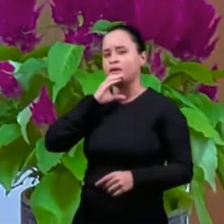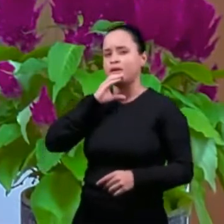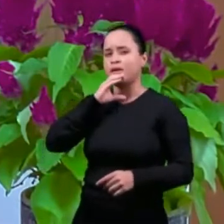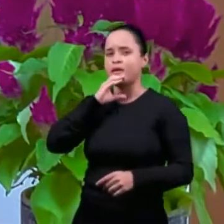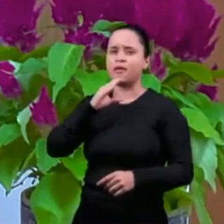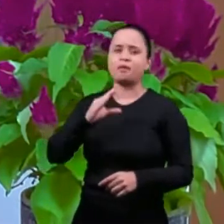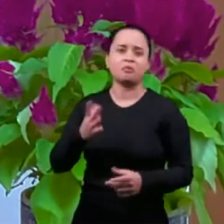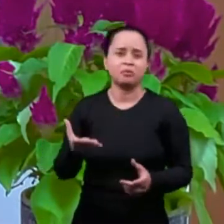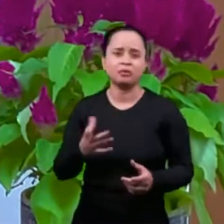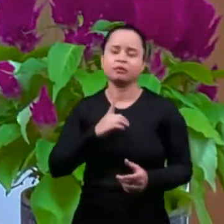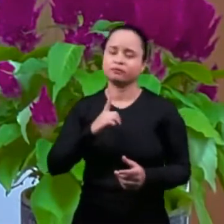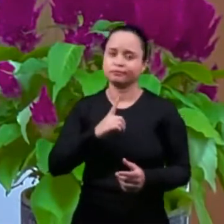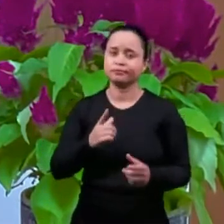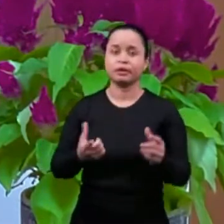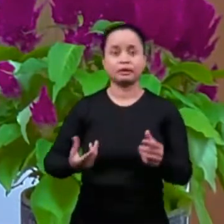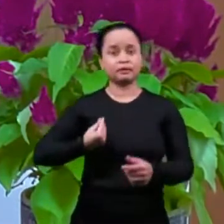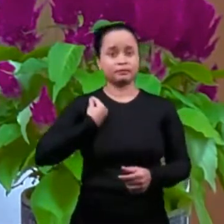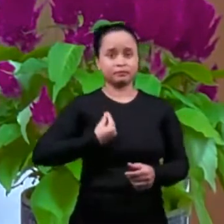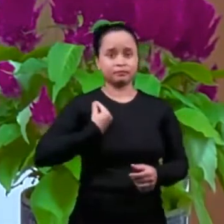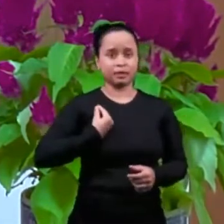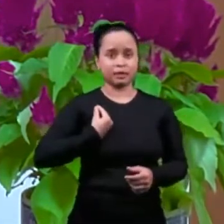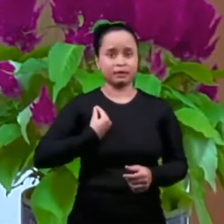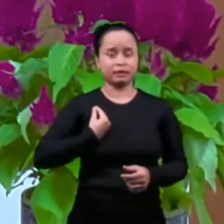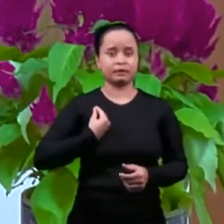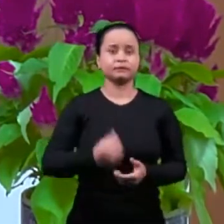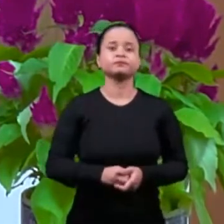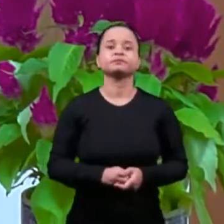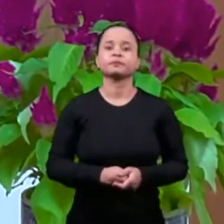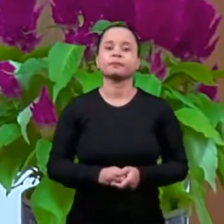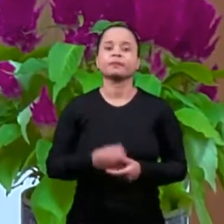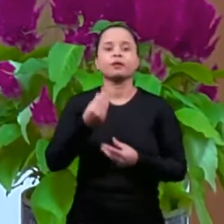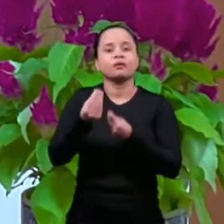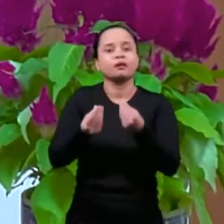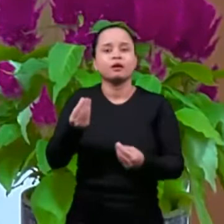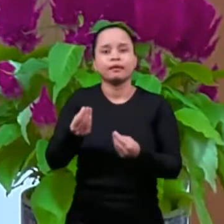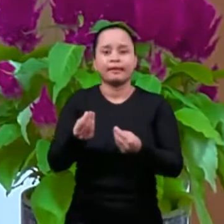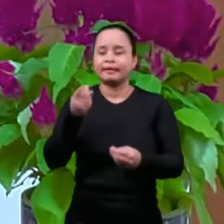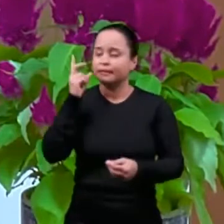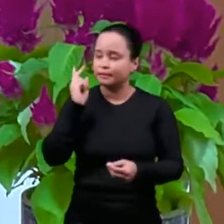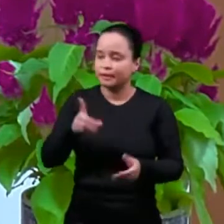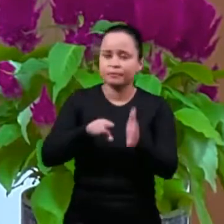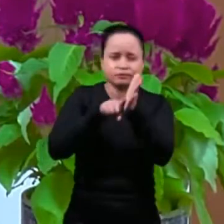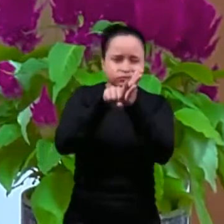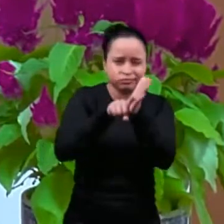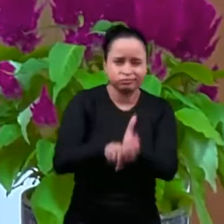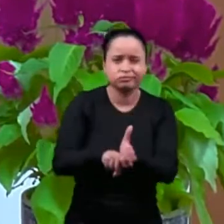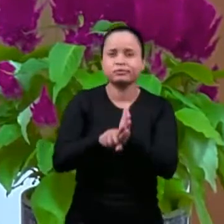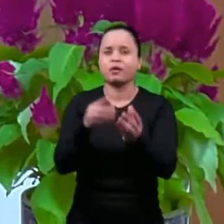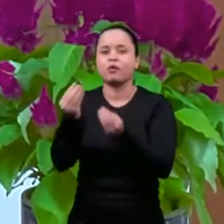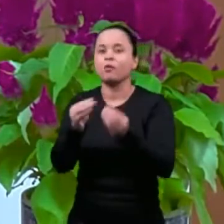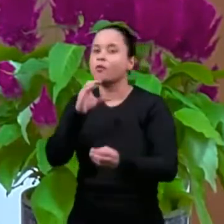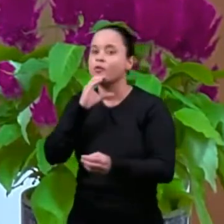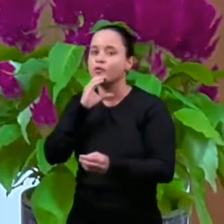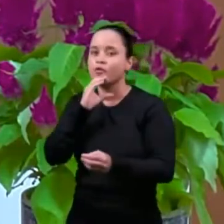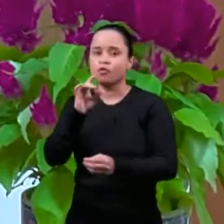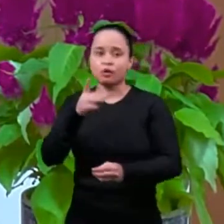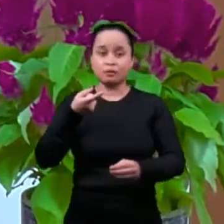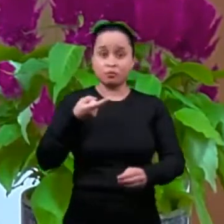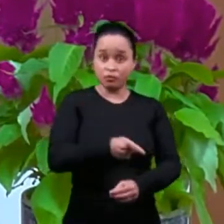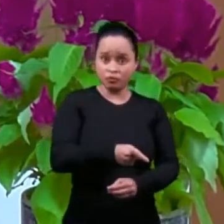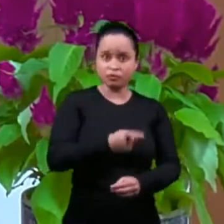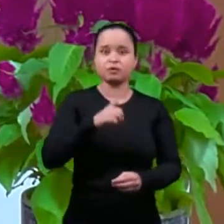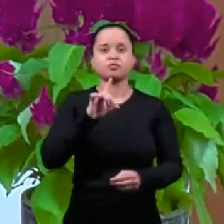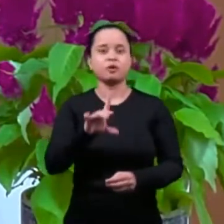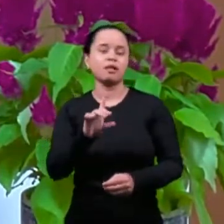Era aqueles que viviam atrás do conhecimento, e não só de aprofundamento